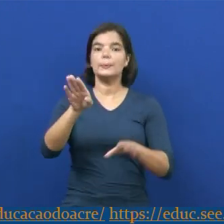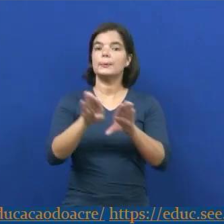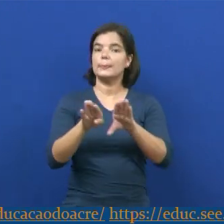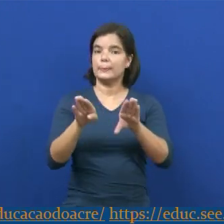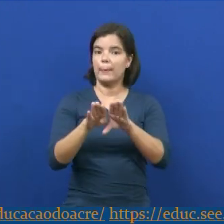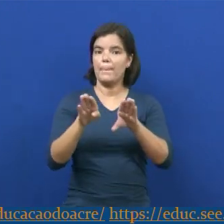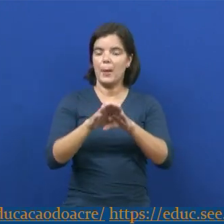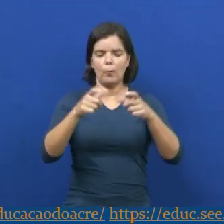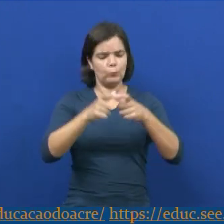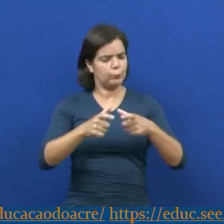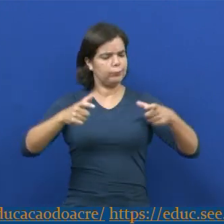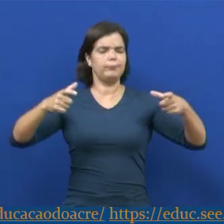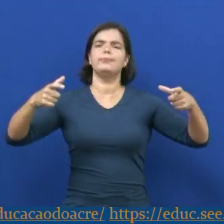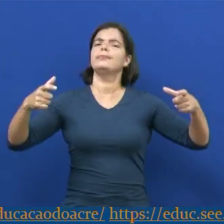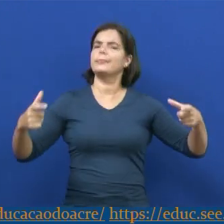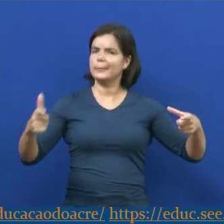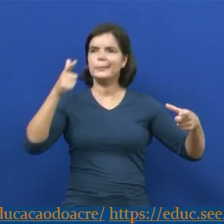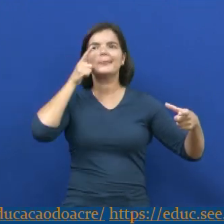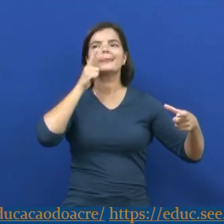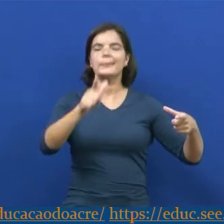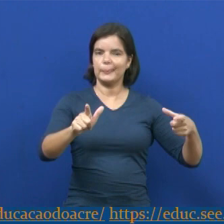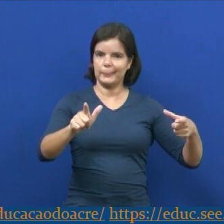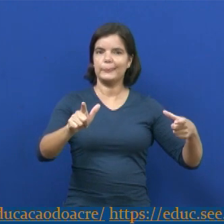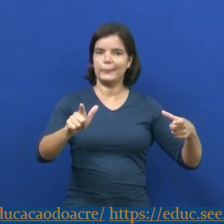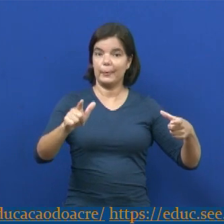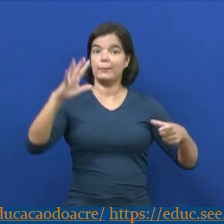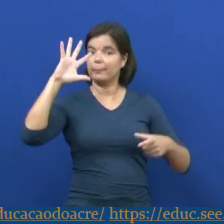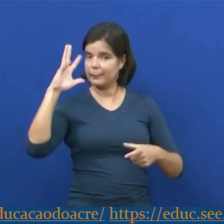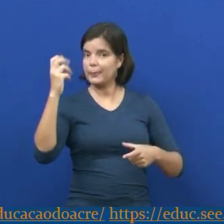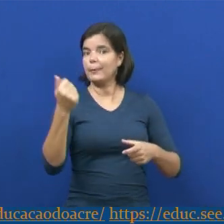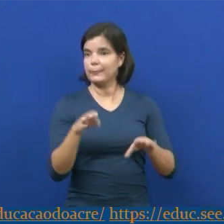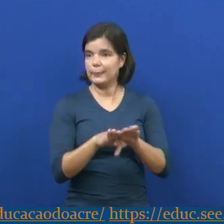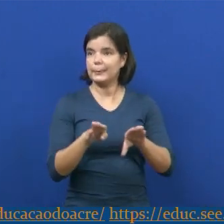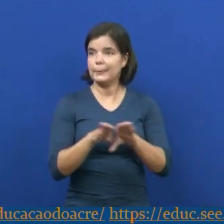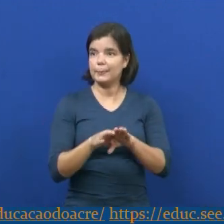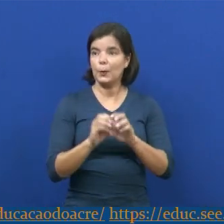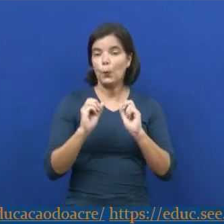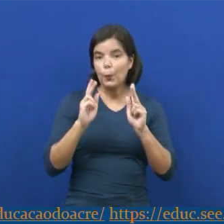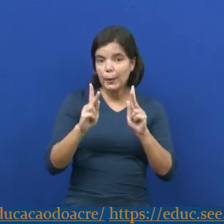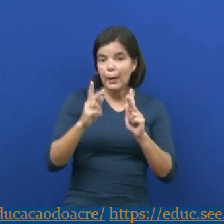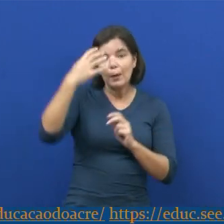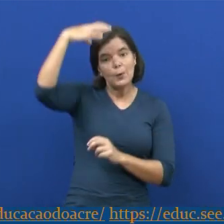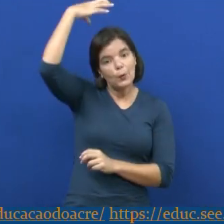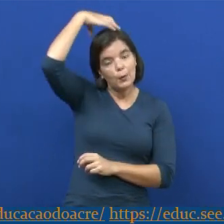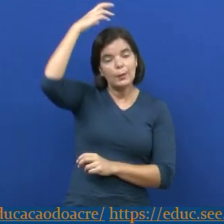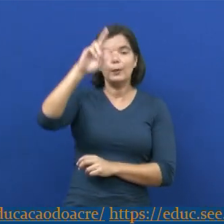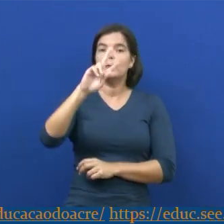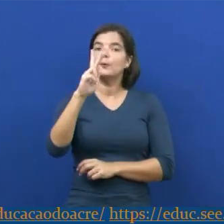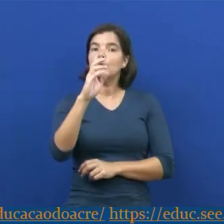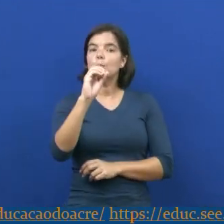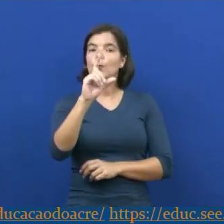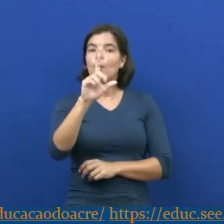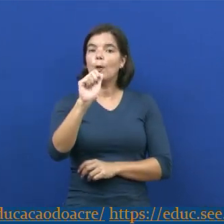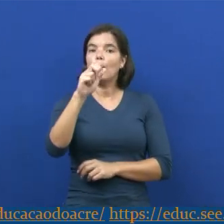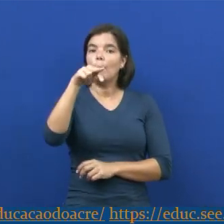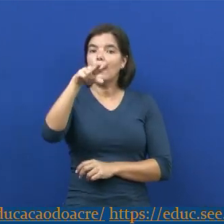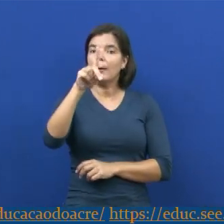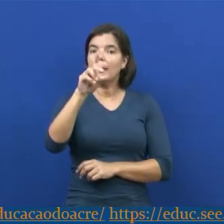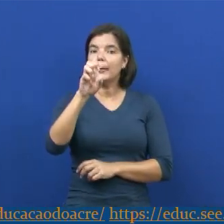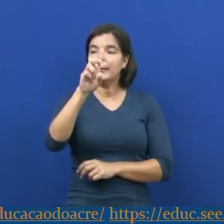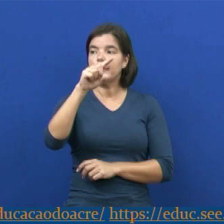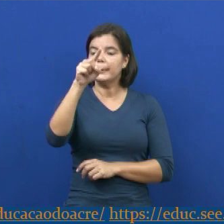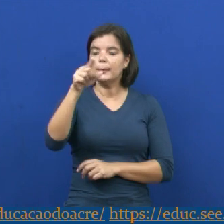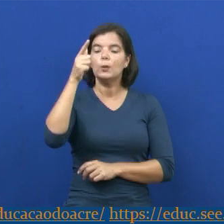Francês, as maiores, né, conquistas foram na África também, ok? E o Império Holandês,